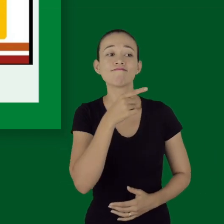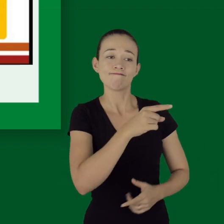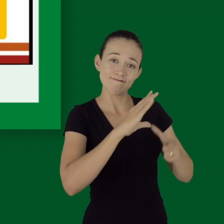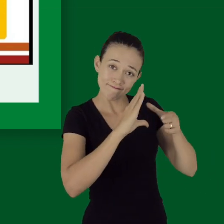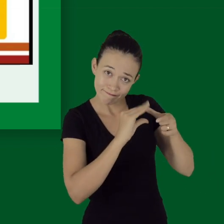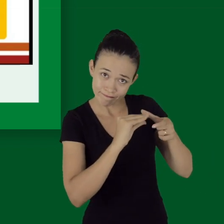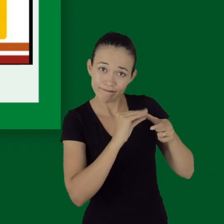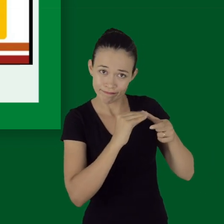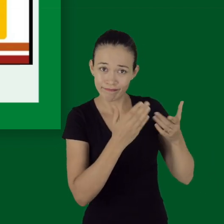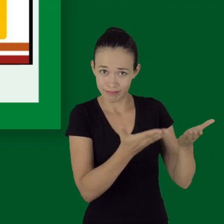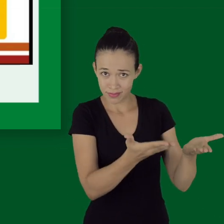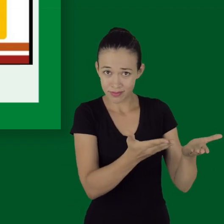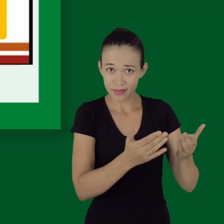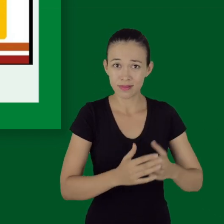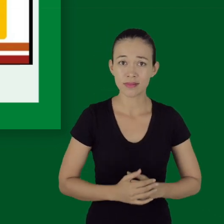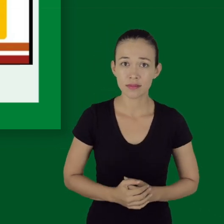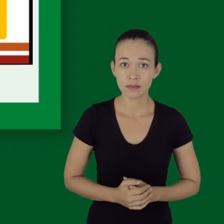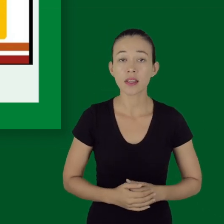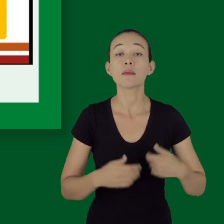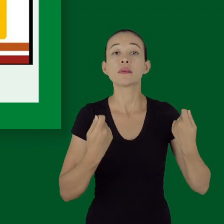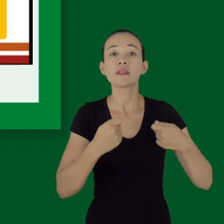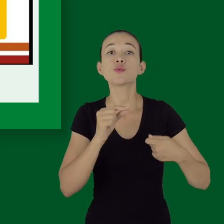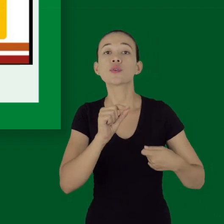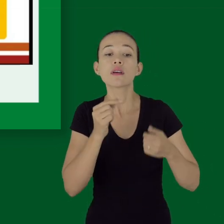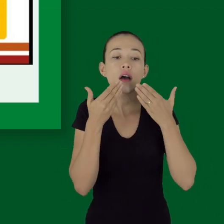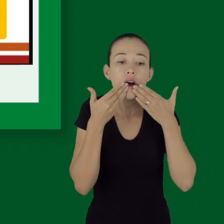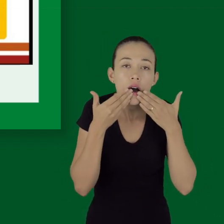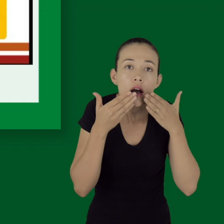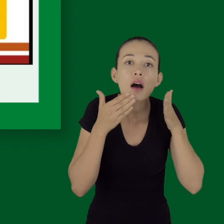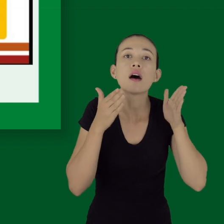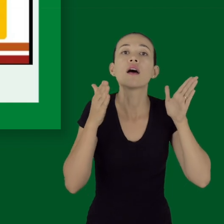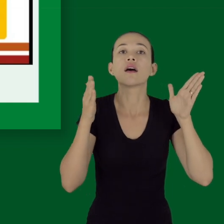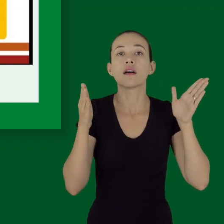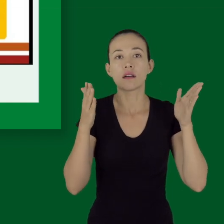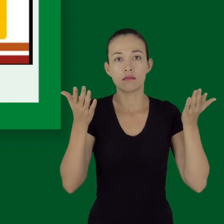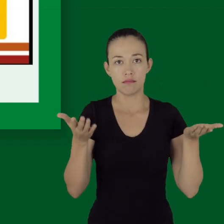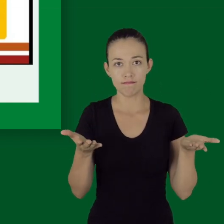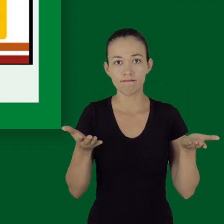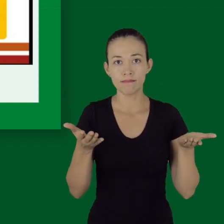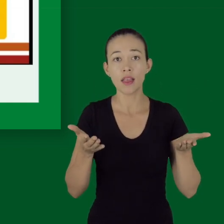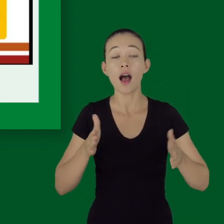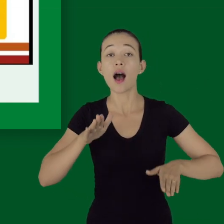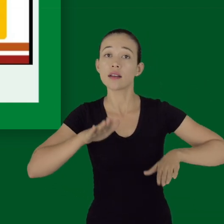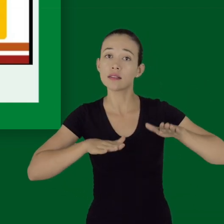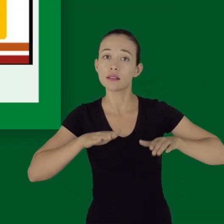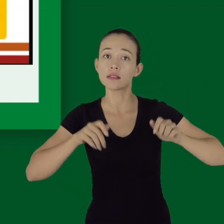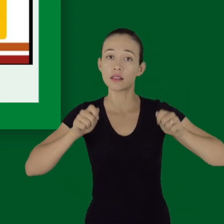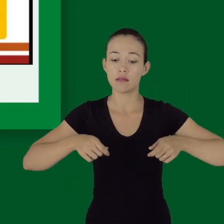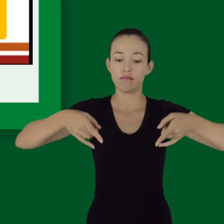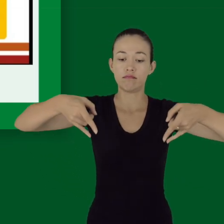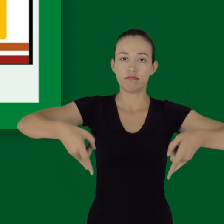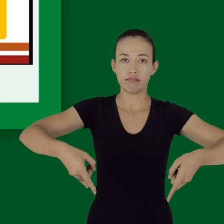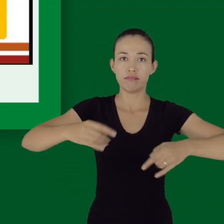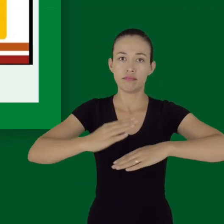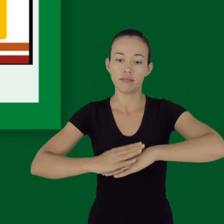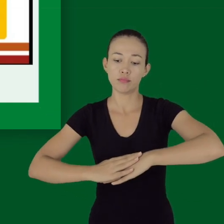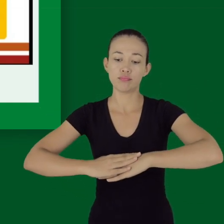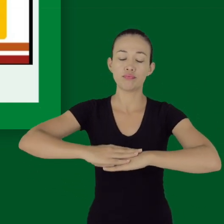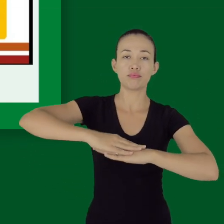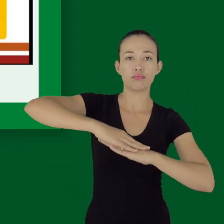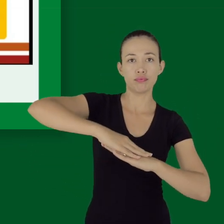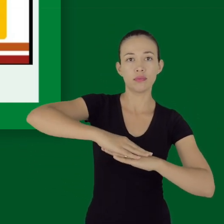fazer isso, mas esse paciente vai precisar receber, né, suporte de O2, então ele vai precisar ser abordado em relação